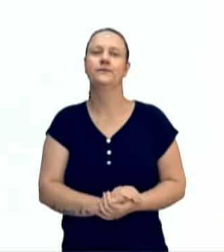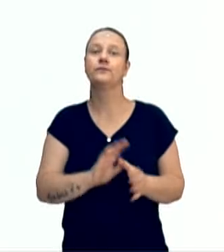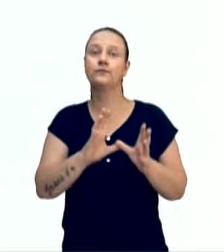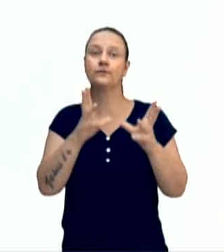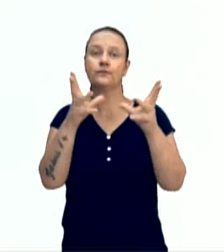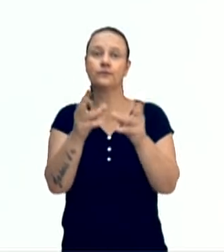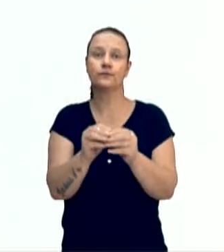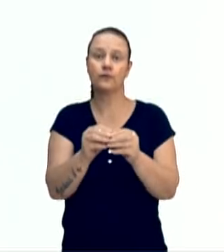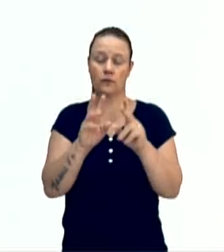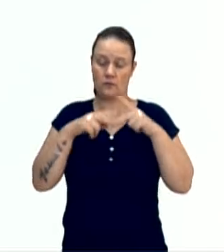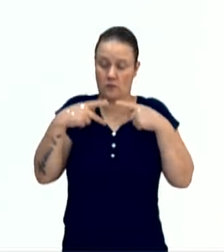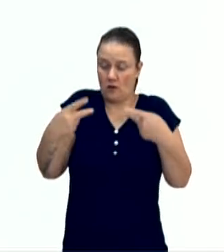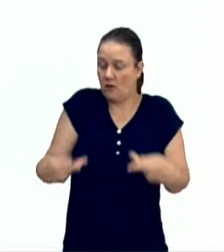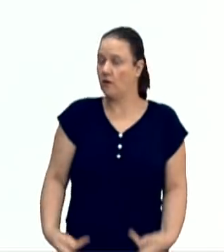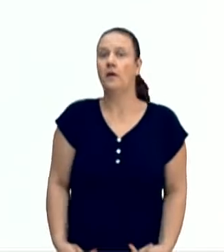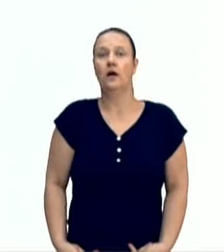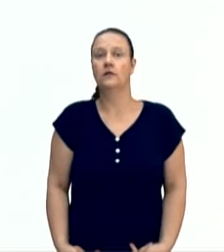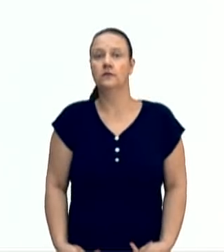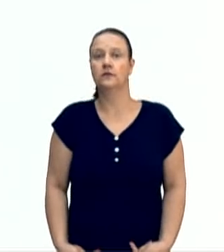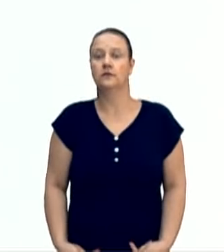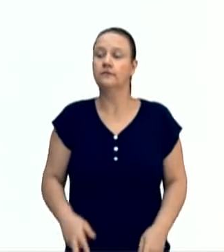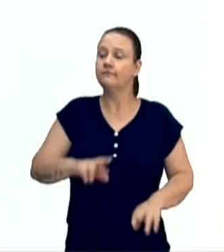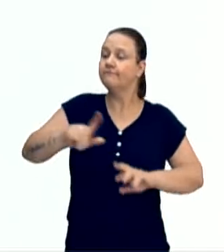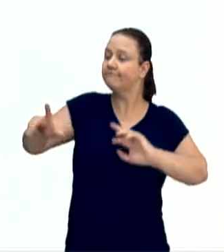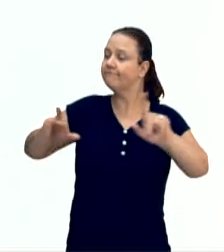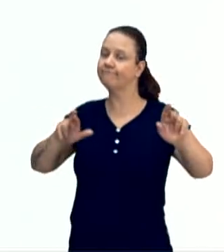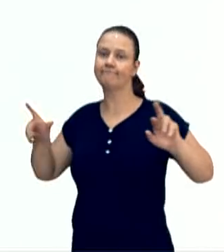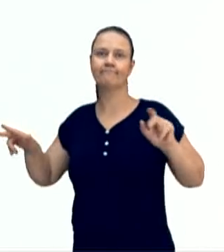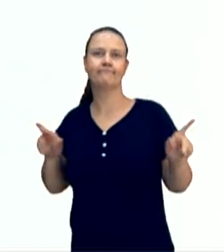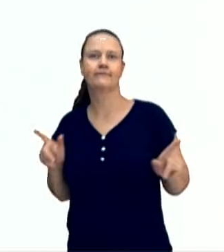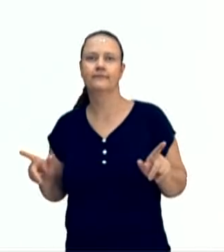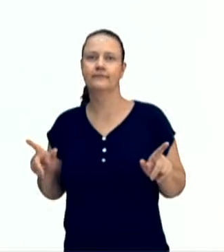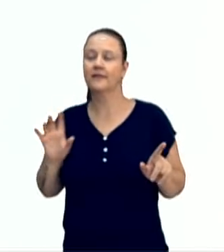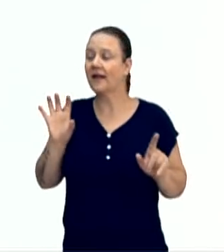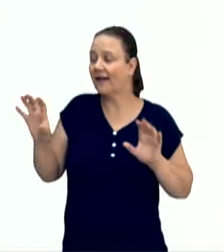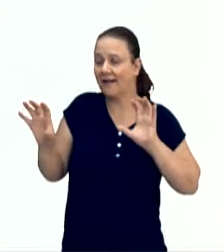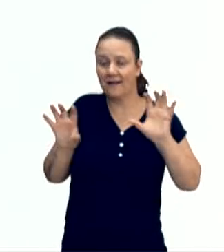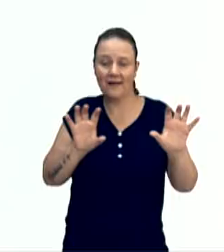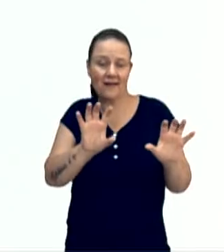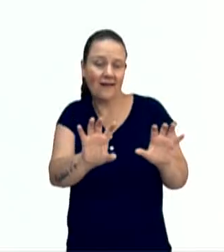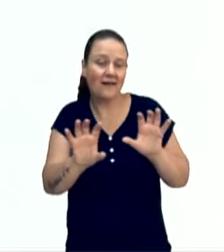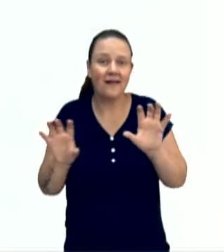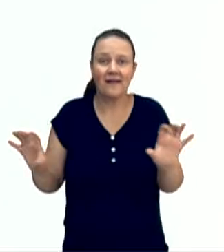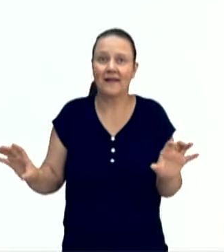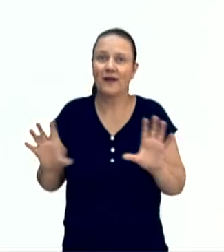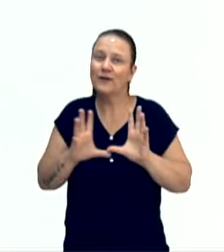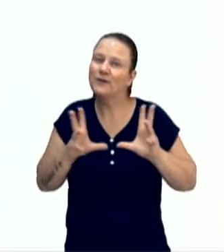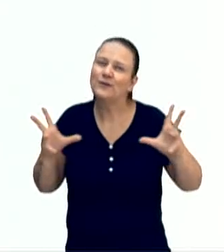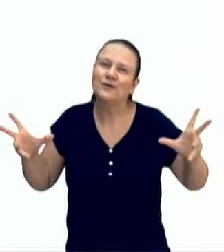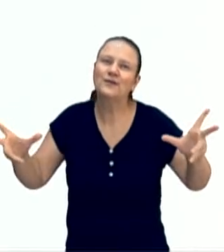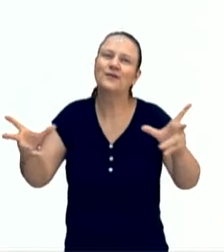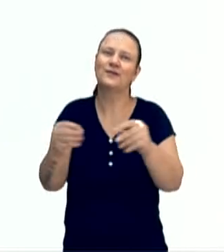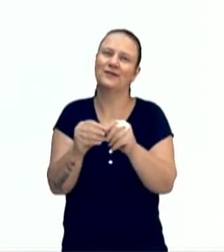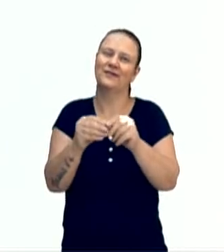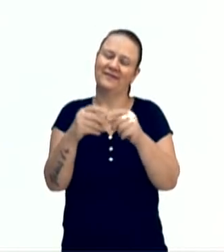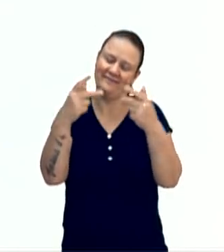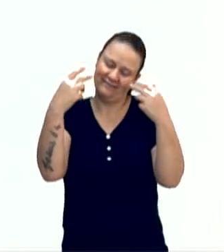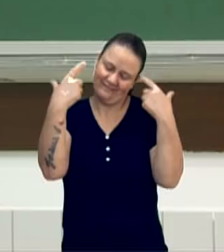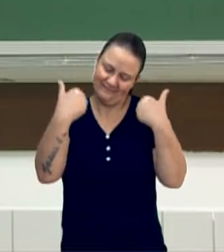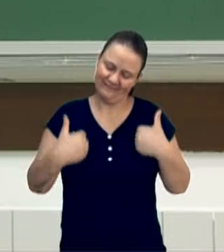Tudo é humano, bem diferente. Assim assado, todos são